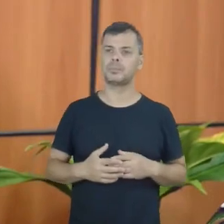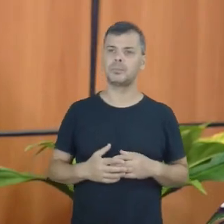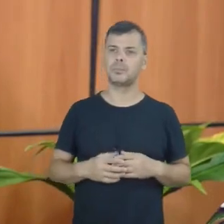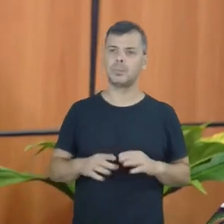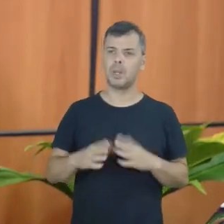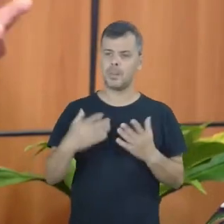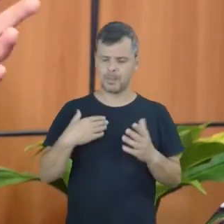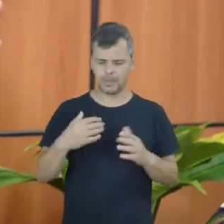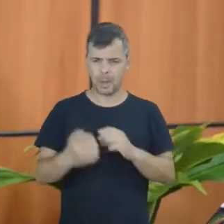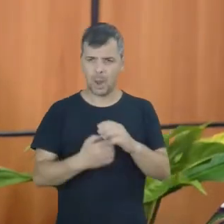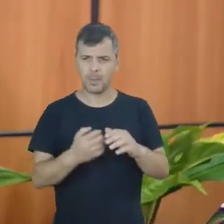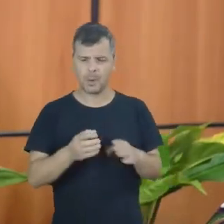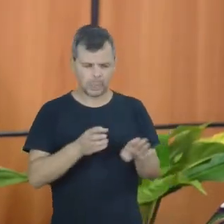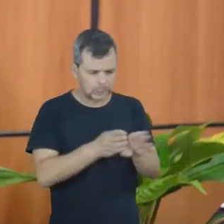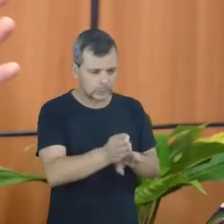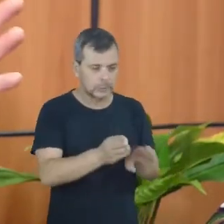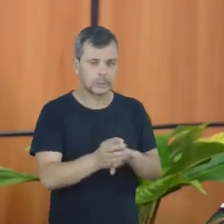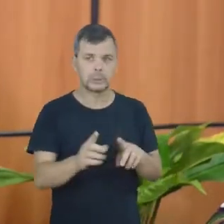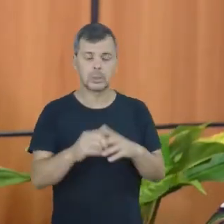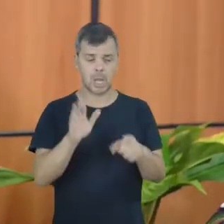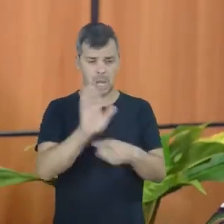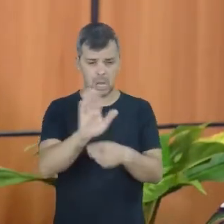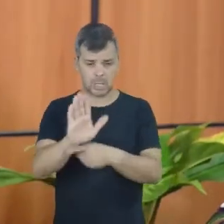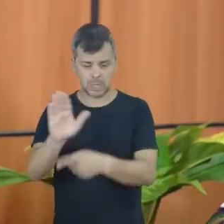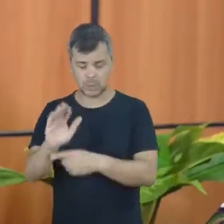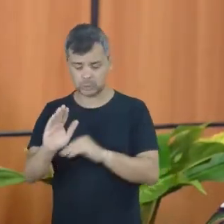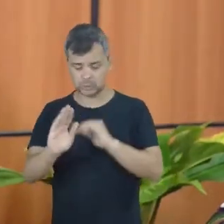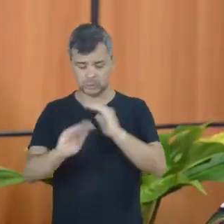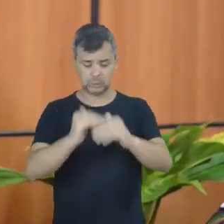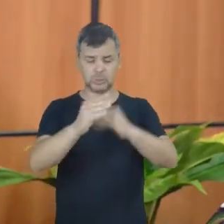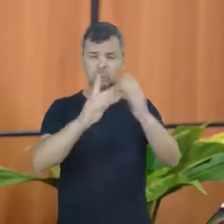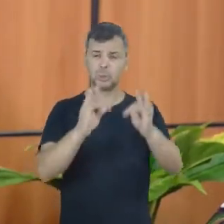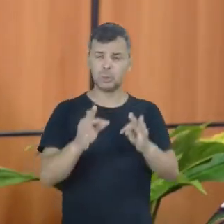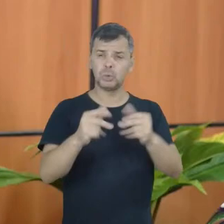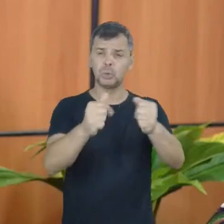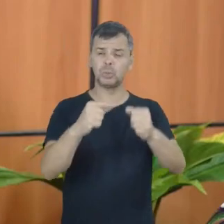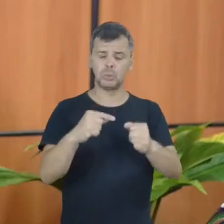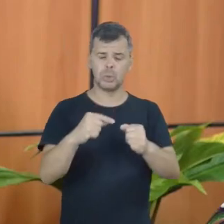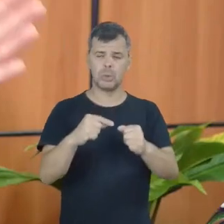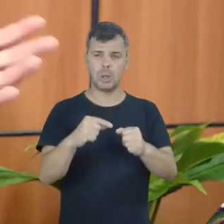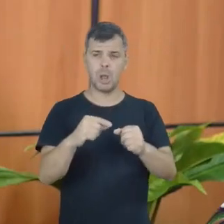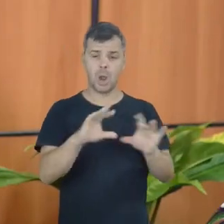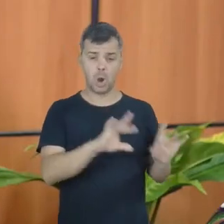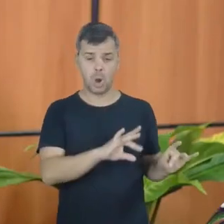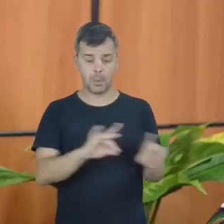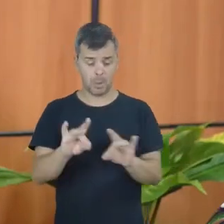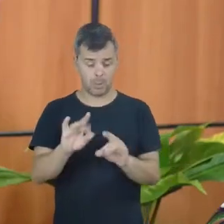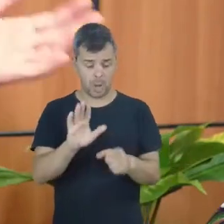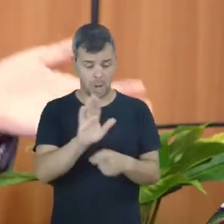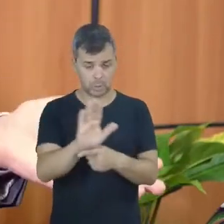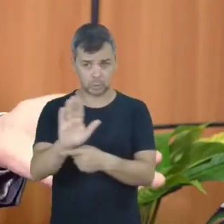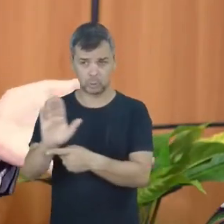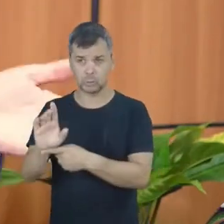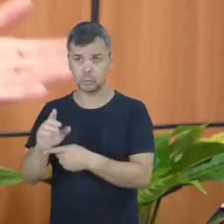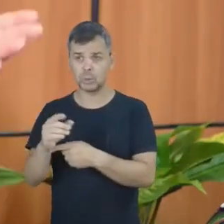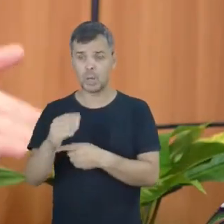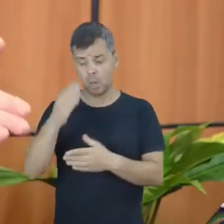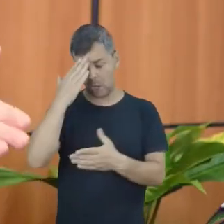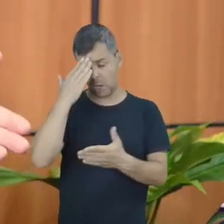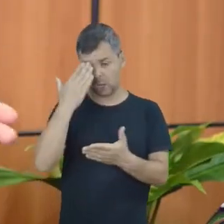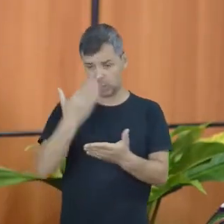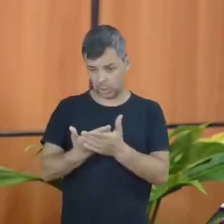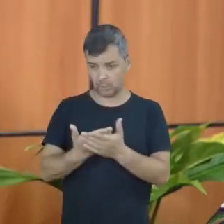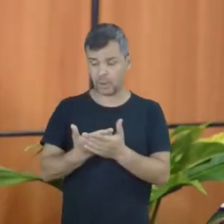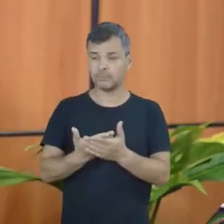para o crédito orientado, que ajuda nesse processo, tudo nós estamos olhando e oferecendo. O Acredita